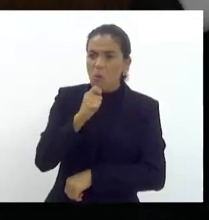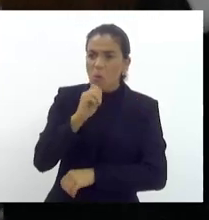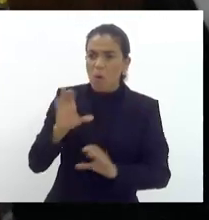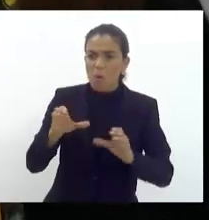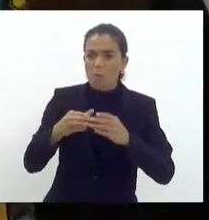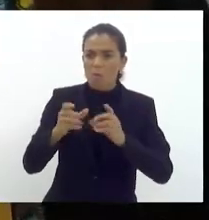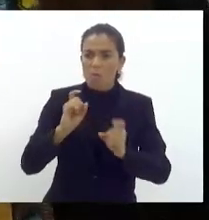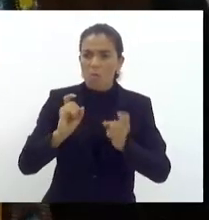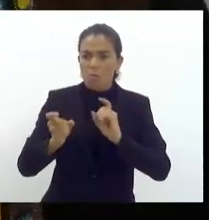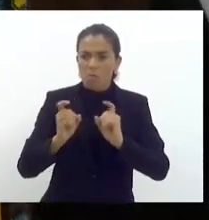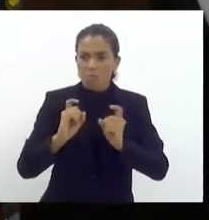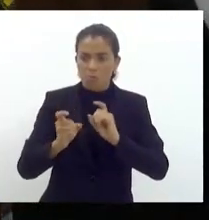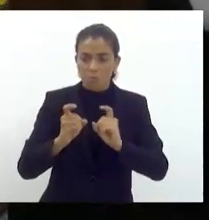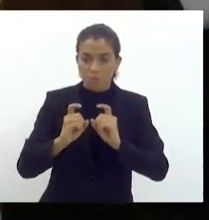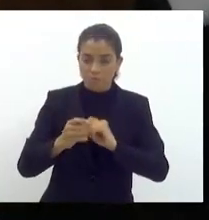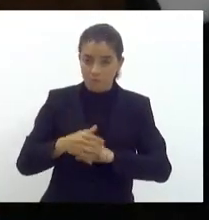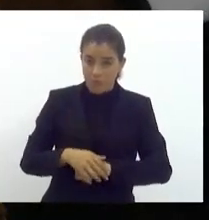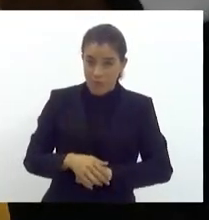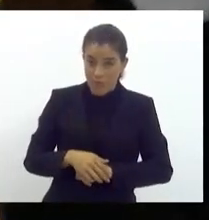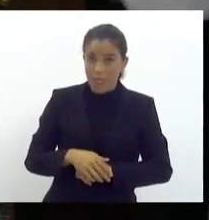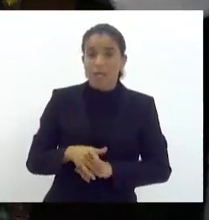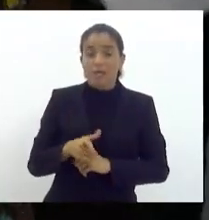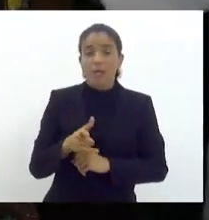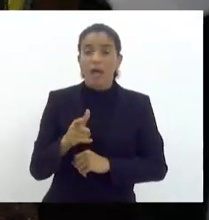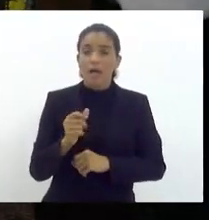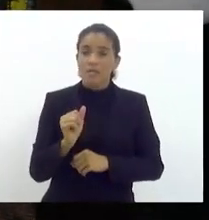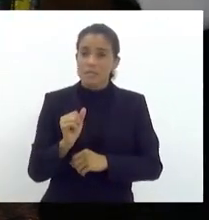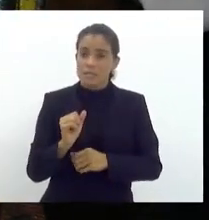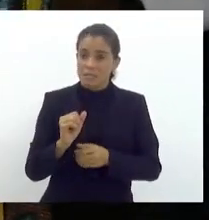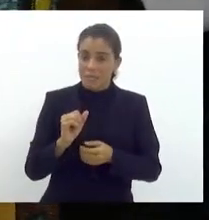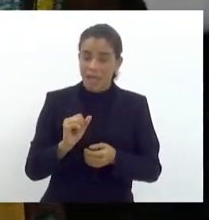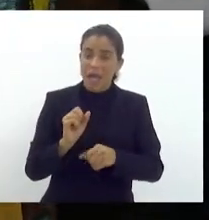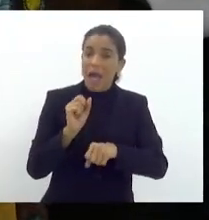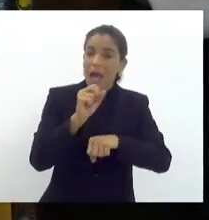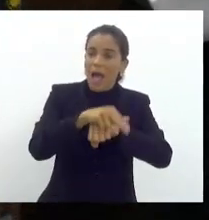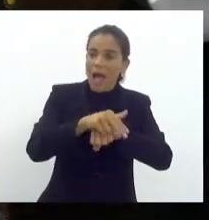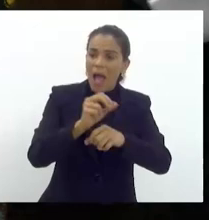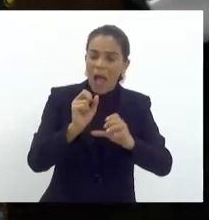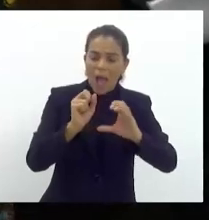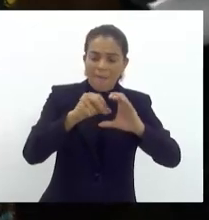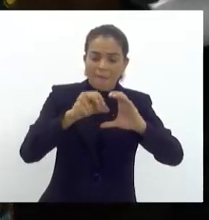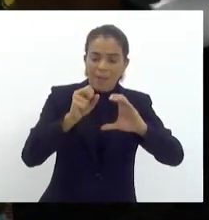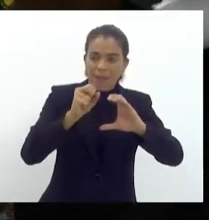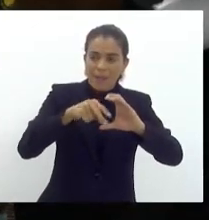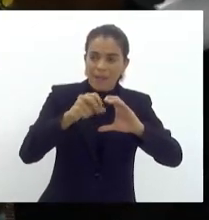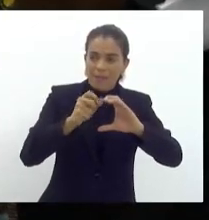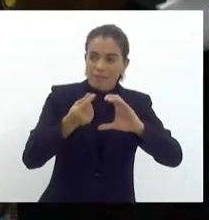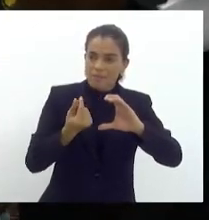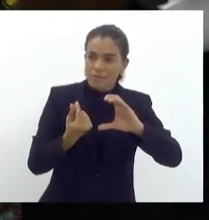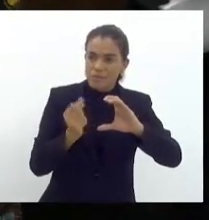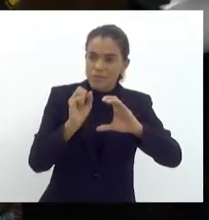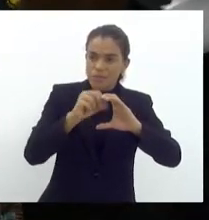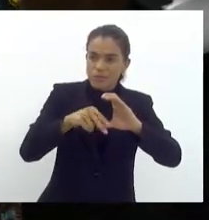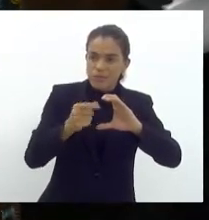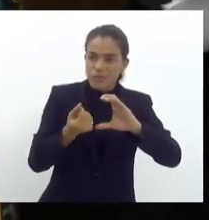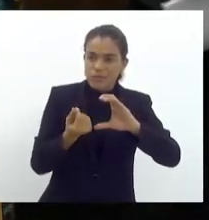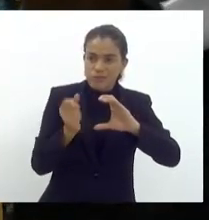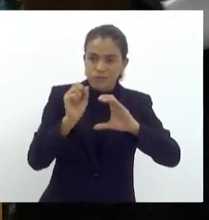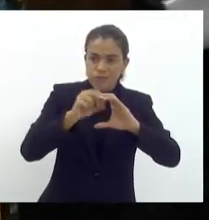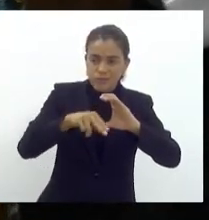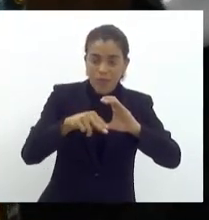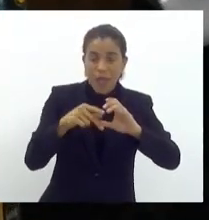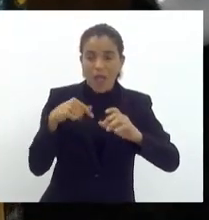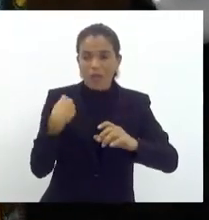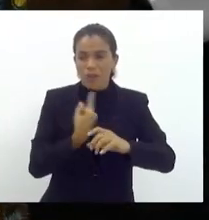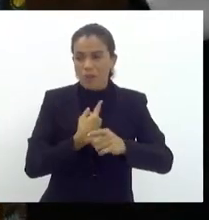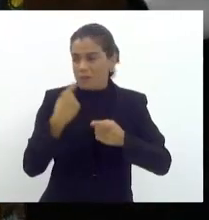na medida que as aplicações dependem de decisão do Conselho gestor a nossa preocupação